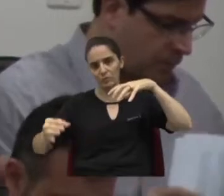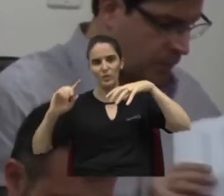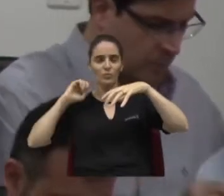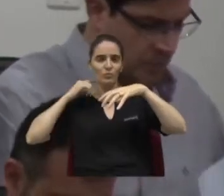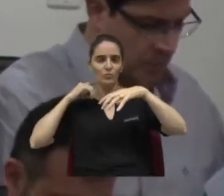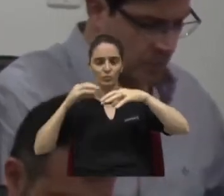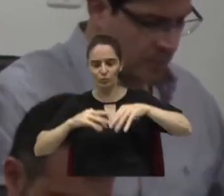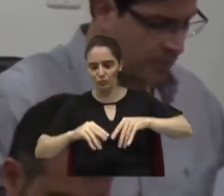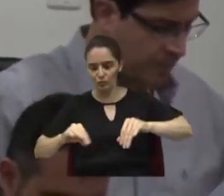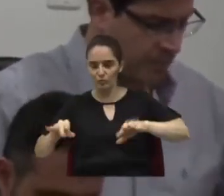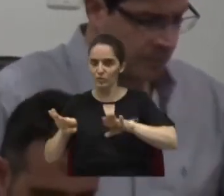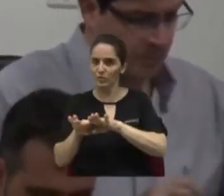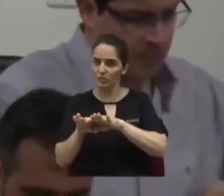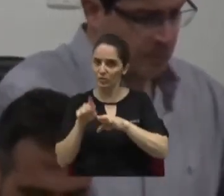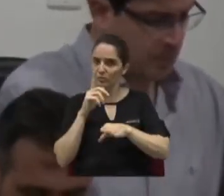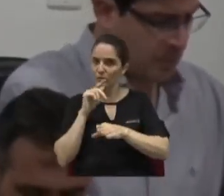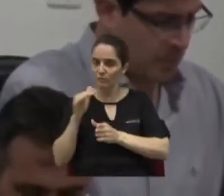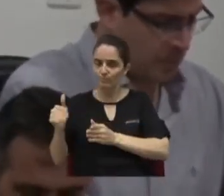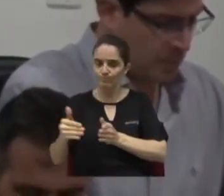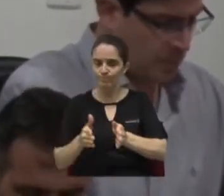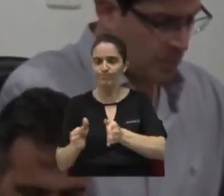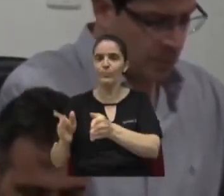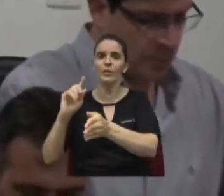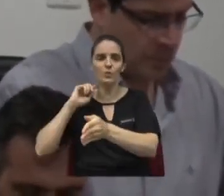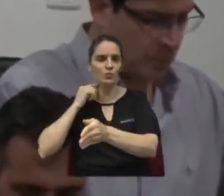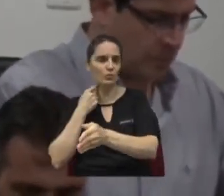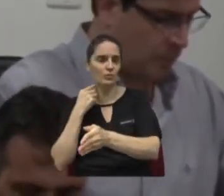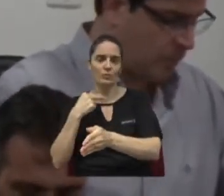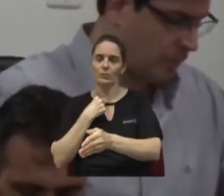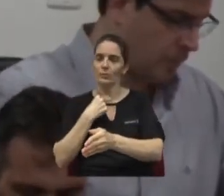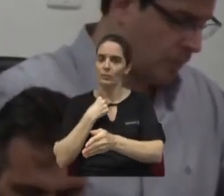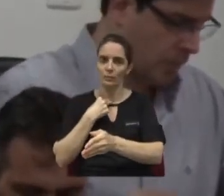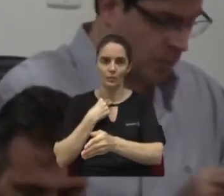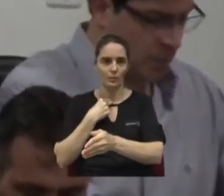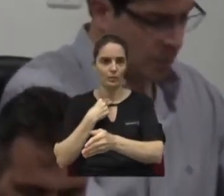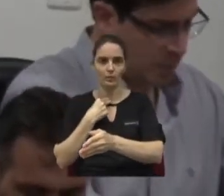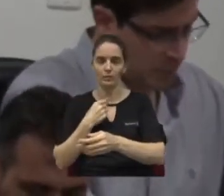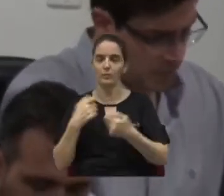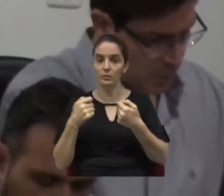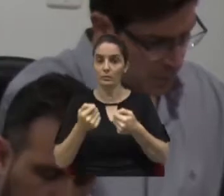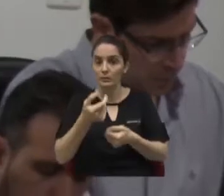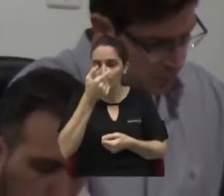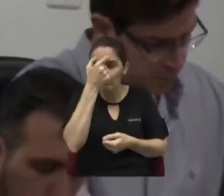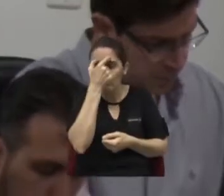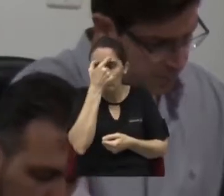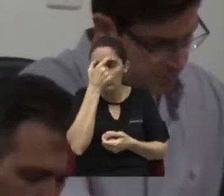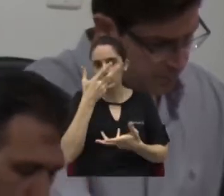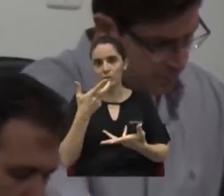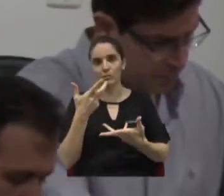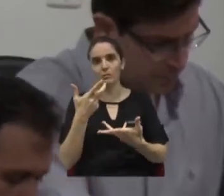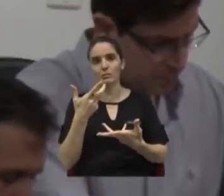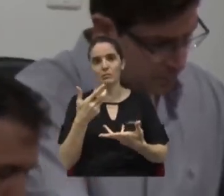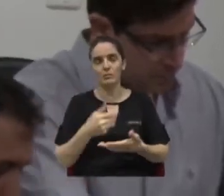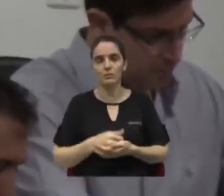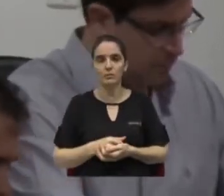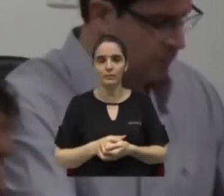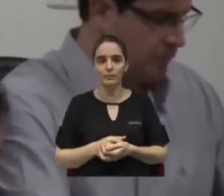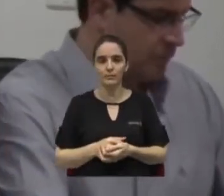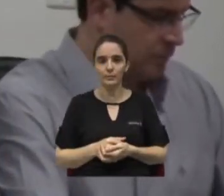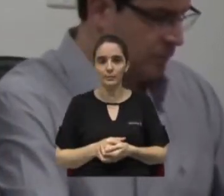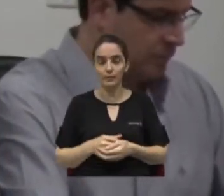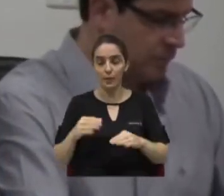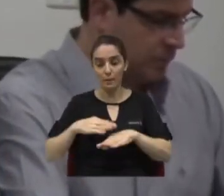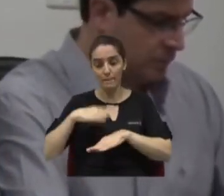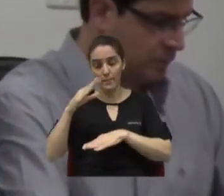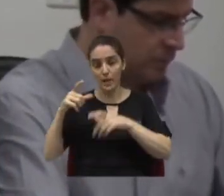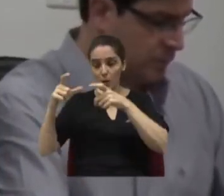solo, como também os rios. Então, esse requerimento é mais para conscientização, para que aumente o ponto